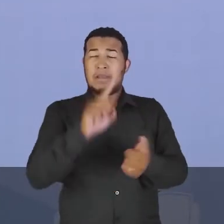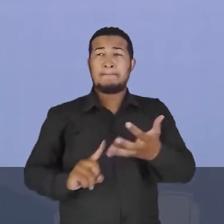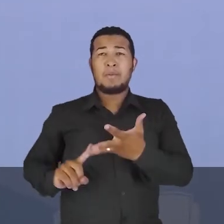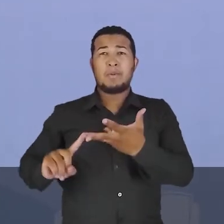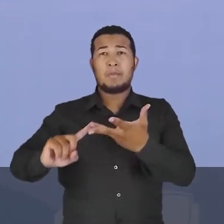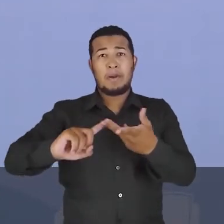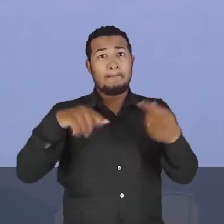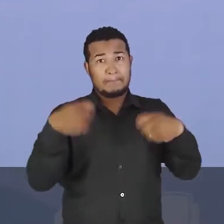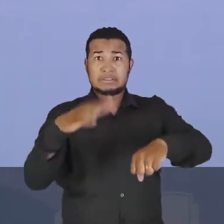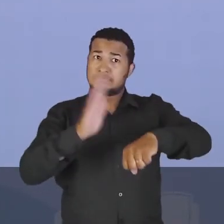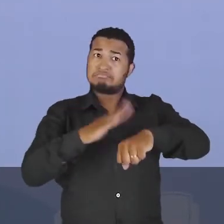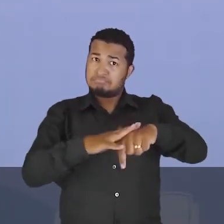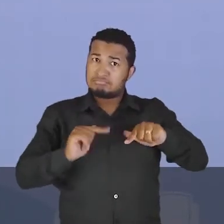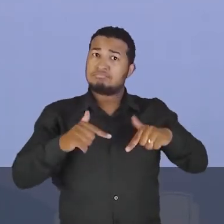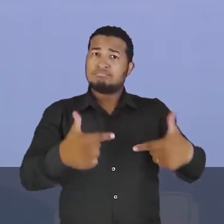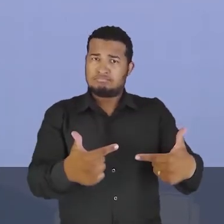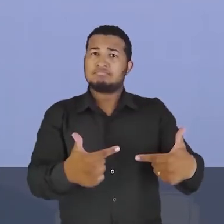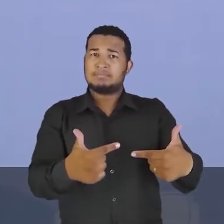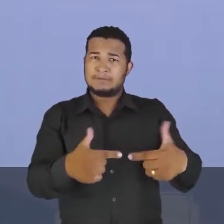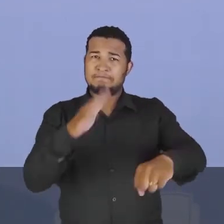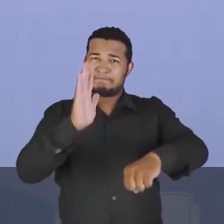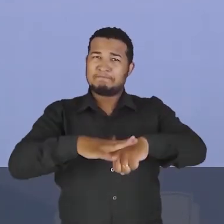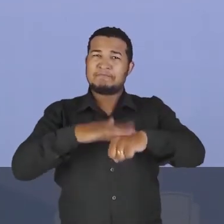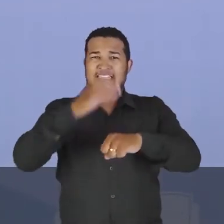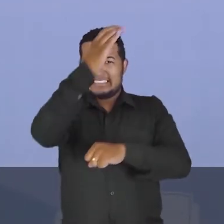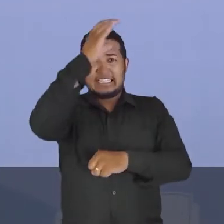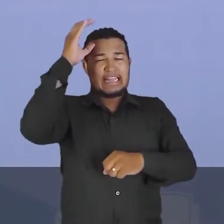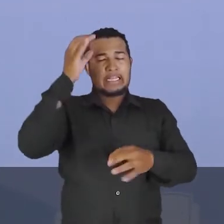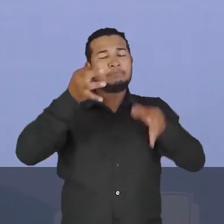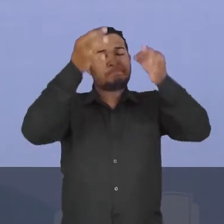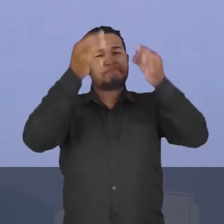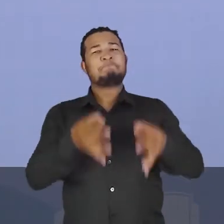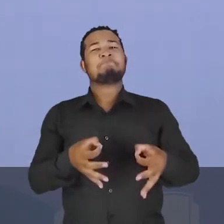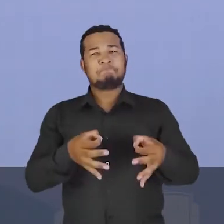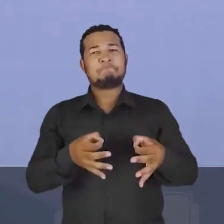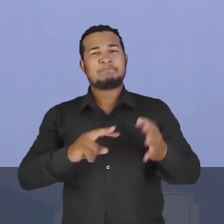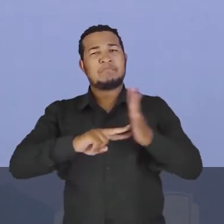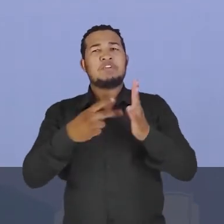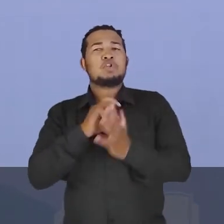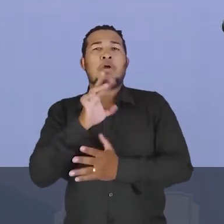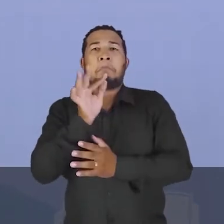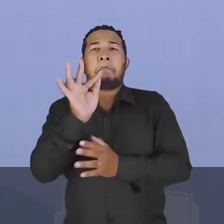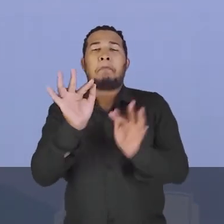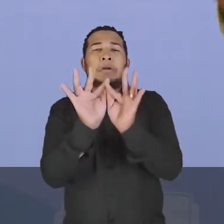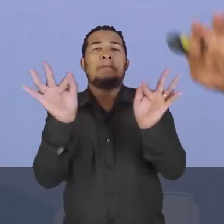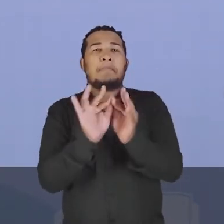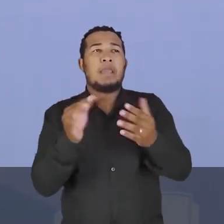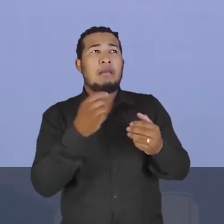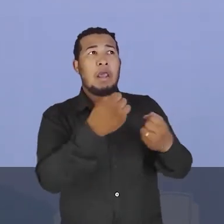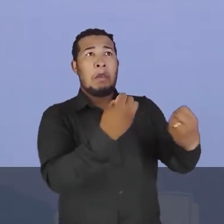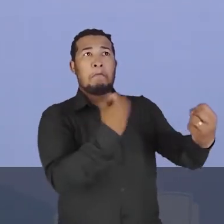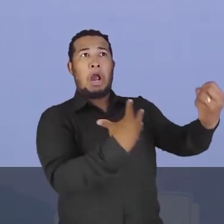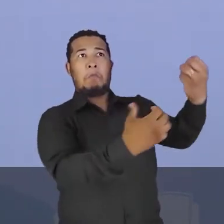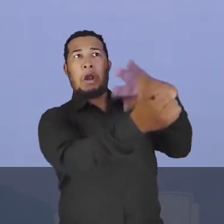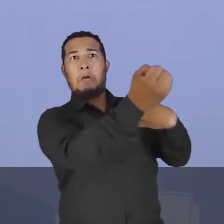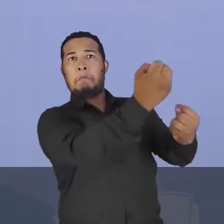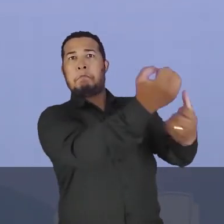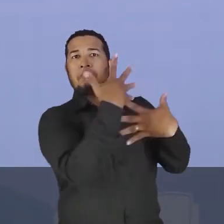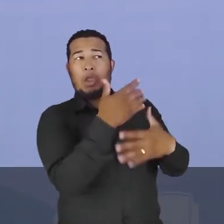fato, exercê-los, exercendo aqui a nossa cidadania de um jeito pleno, não apenas simplesmente acatando tudo aquilo que foi colocado a